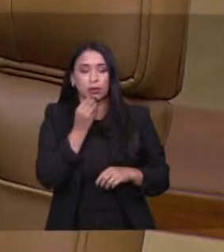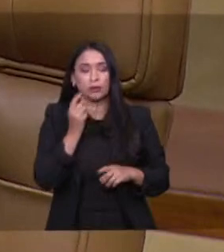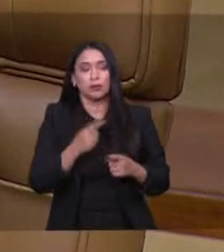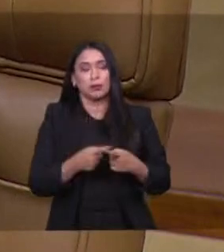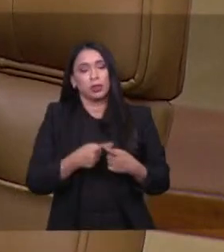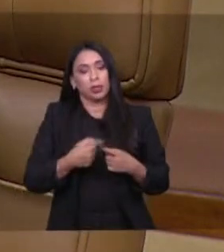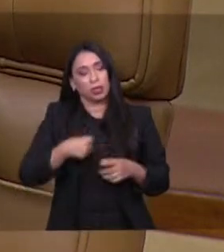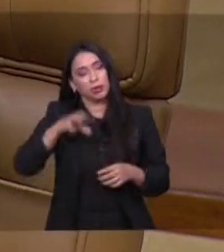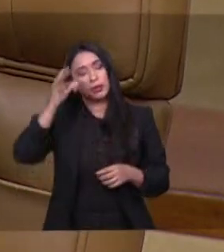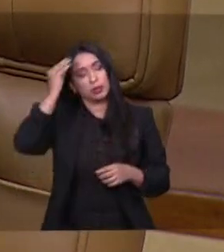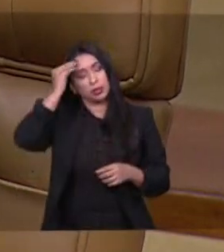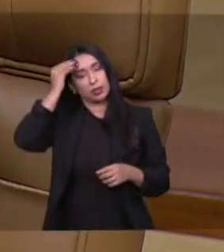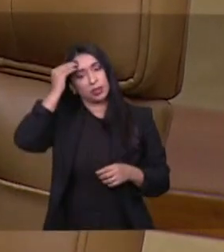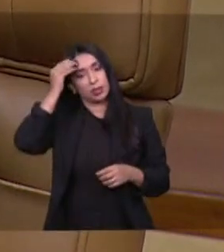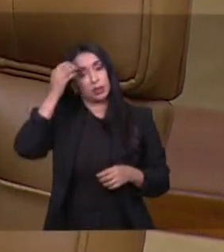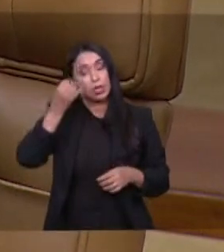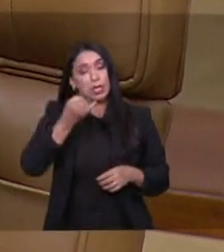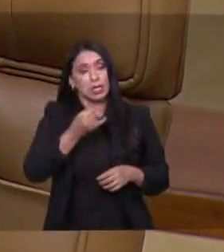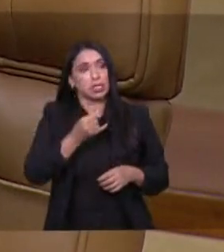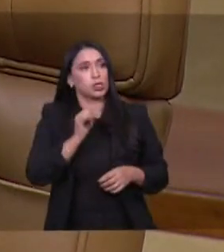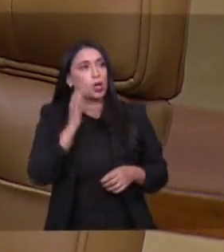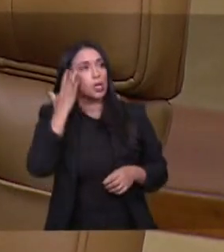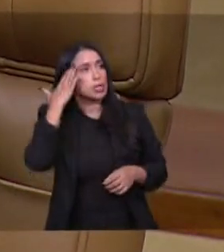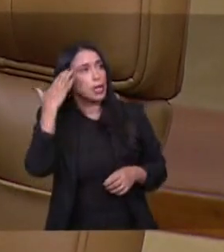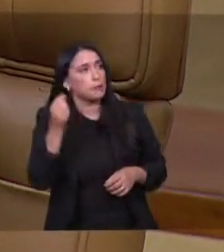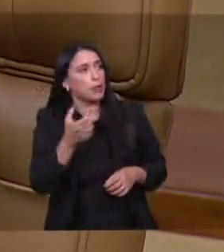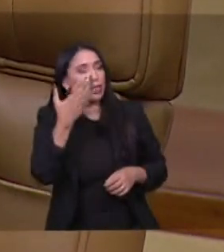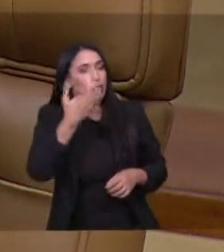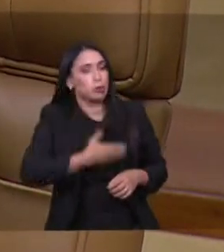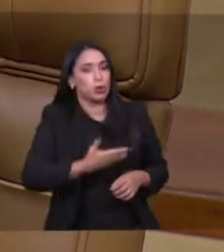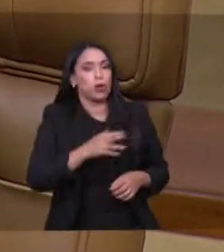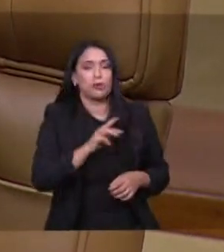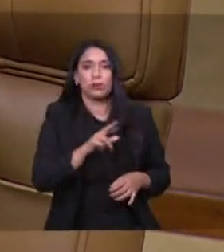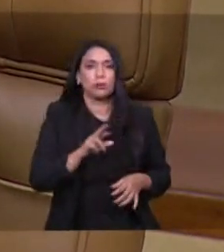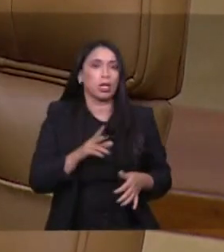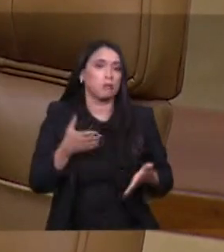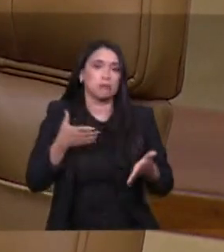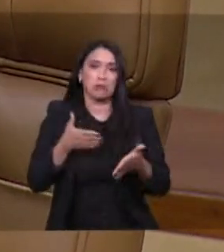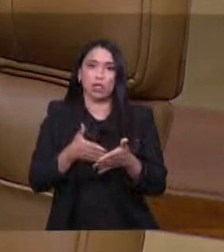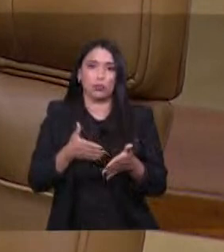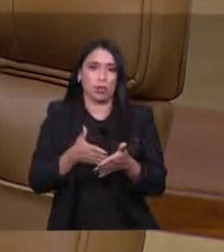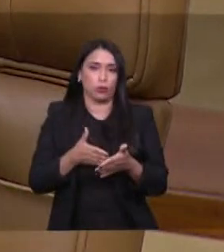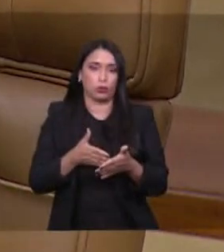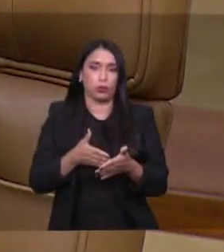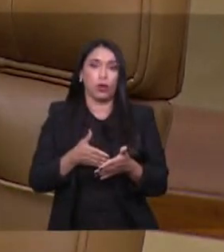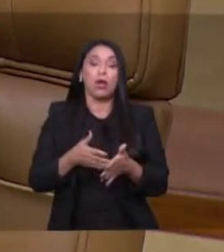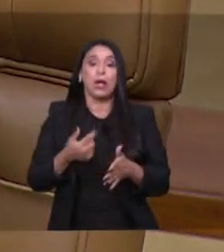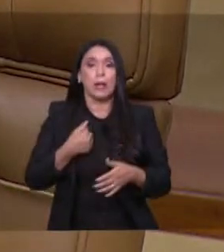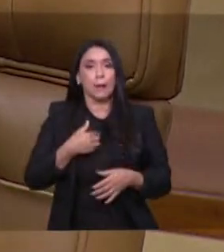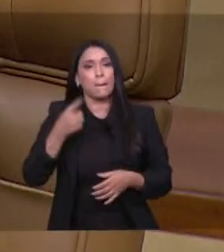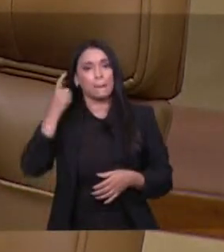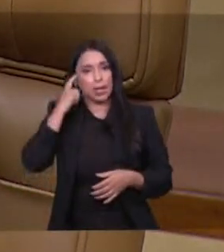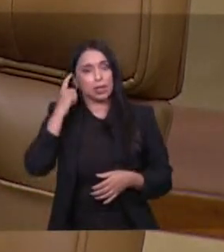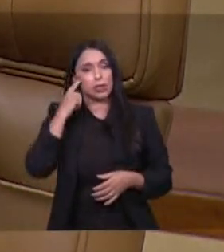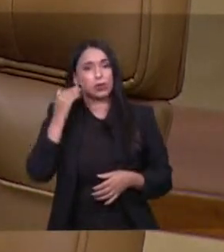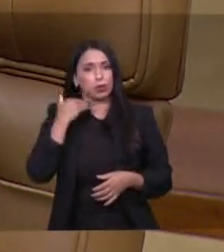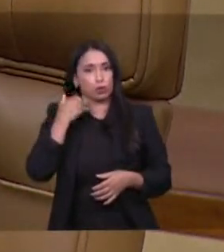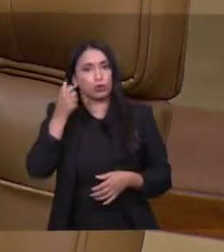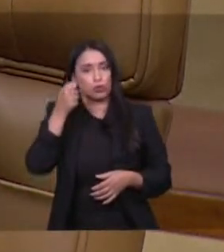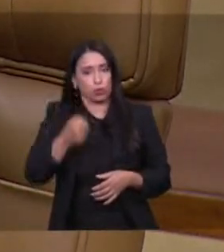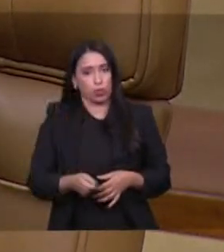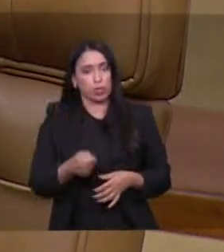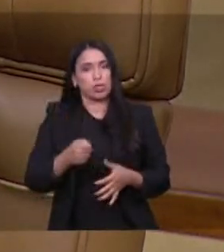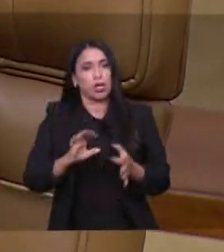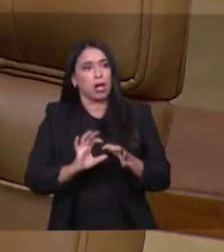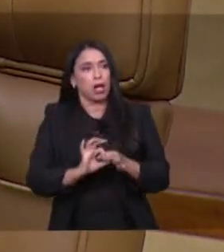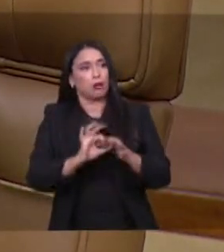que o mero conhecimento da prova ilícita não acarreta o impedimento. O juiz, na minha visão, deve ter autorizado